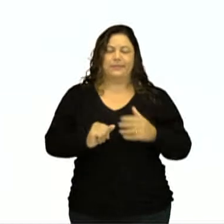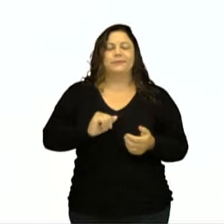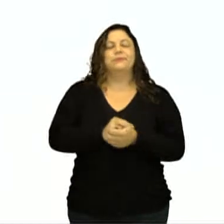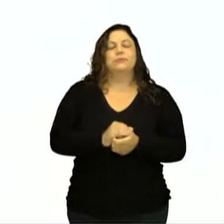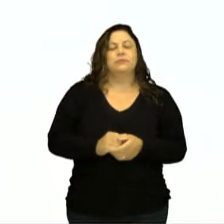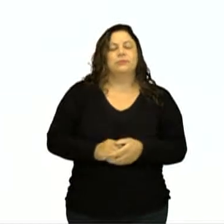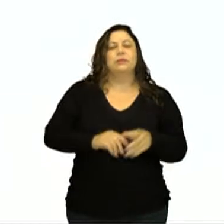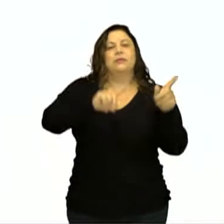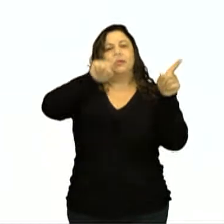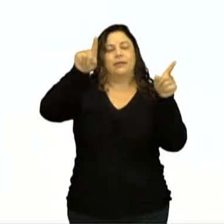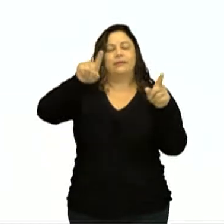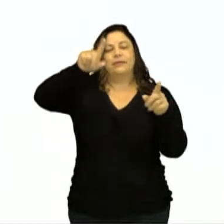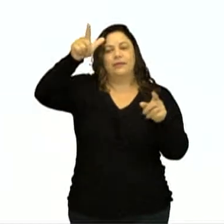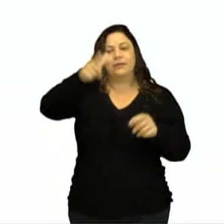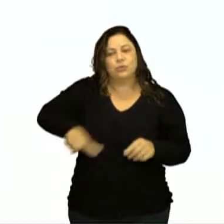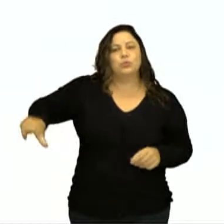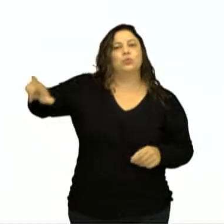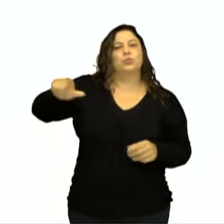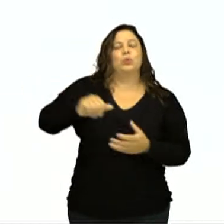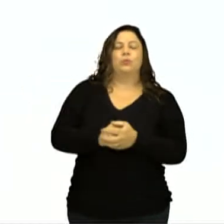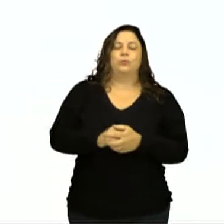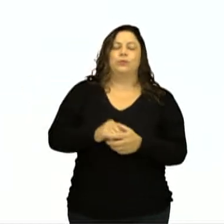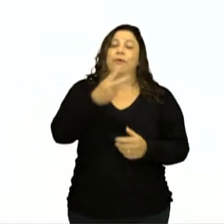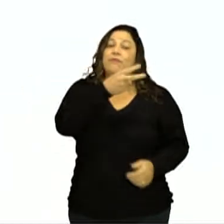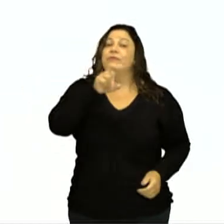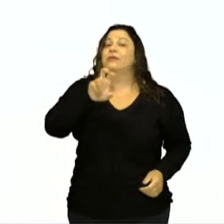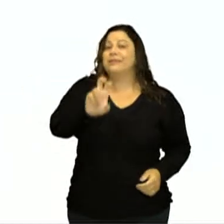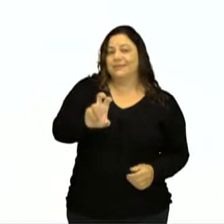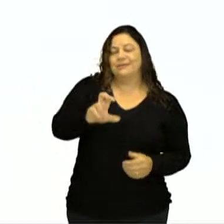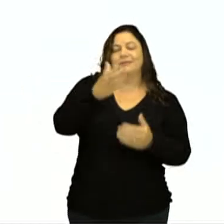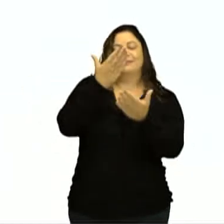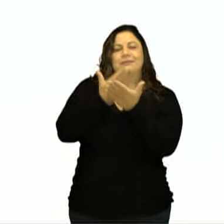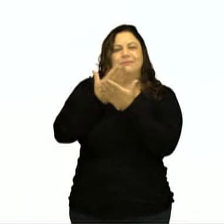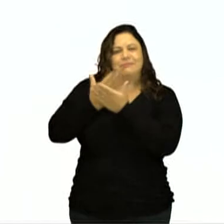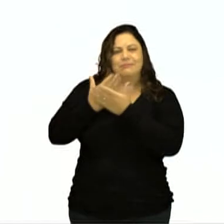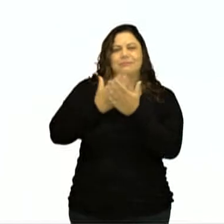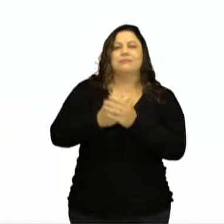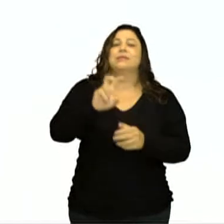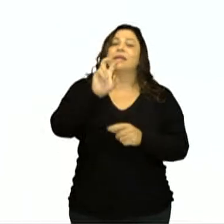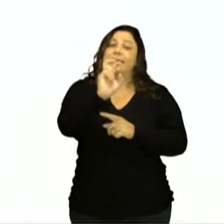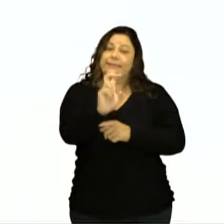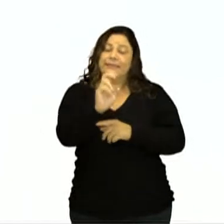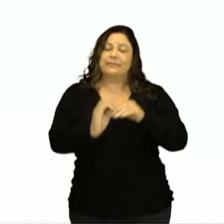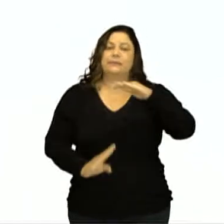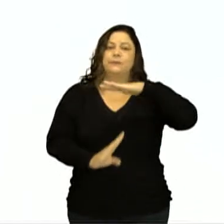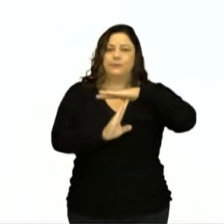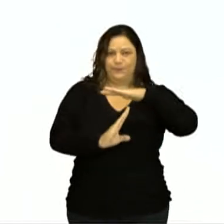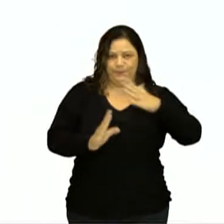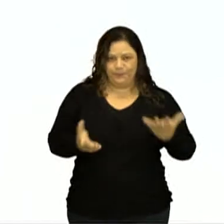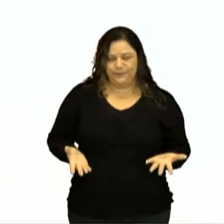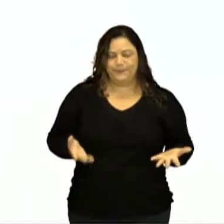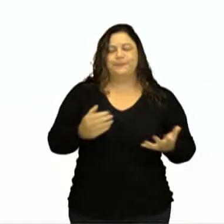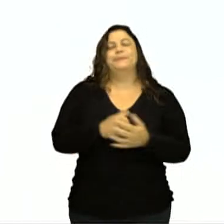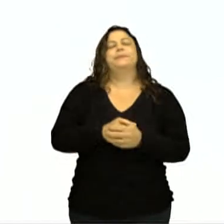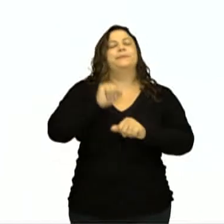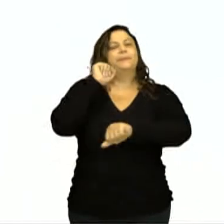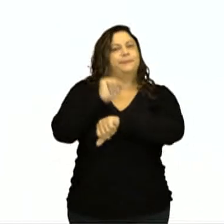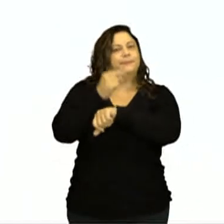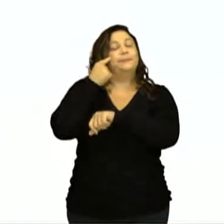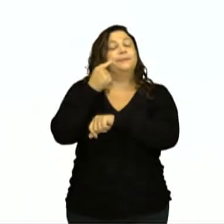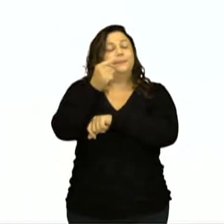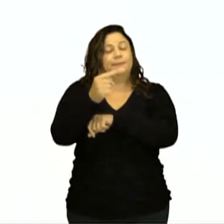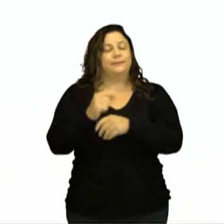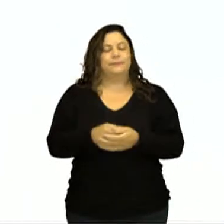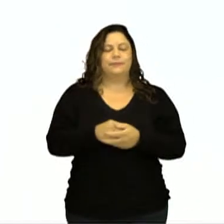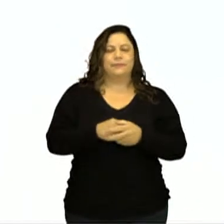repete o ciclo, né? 25 minutos de estudo, 5 minutos de pausa. Então eu vou programar